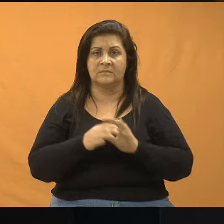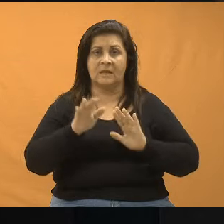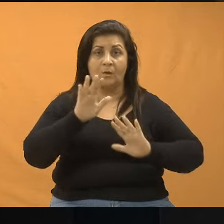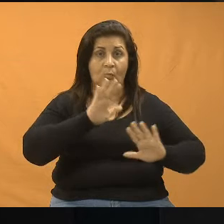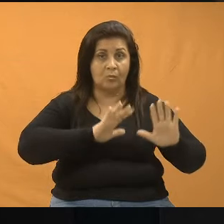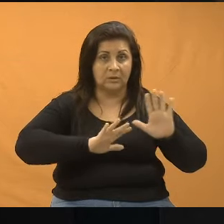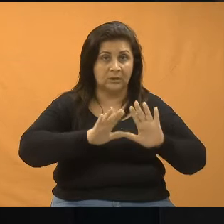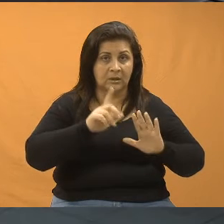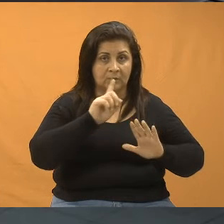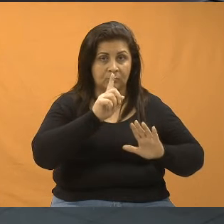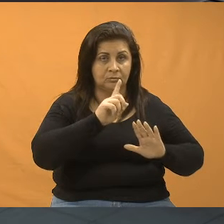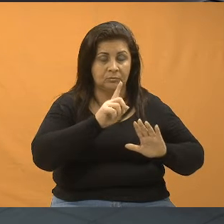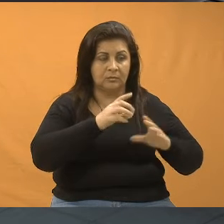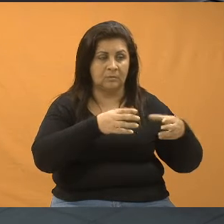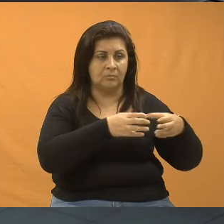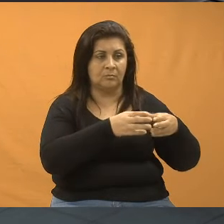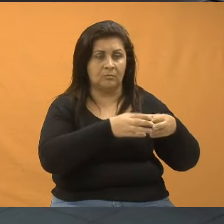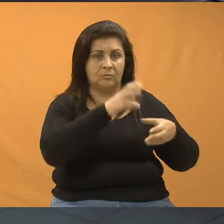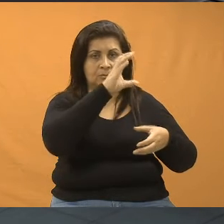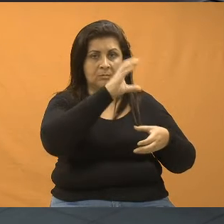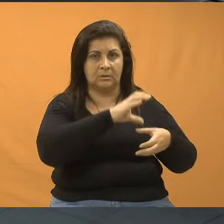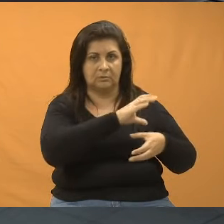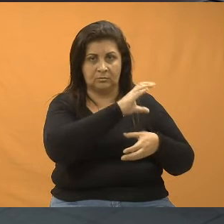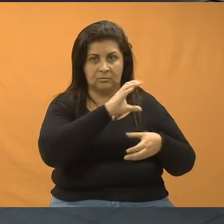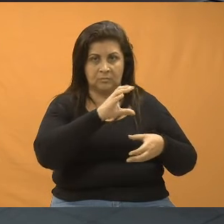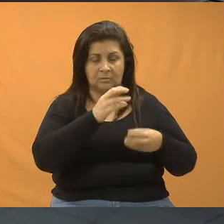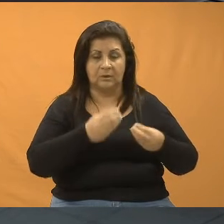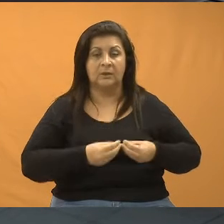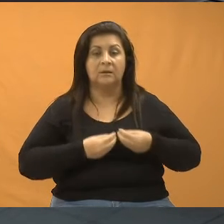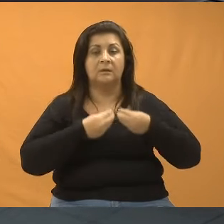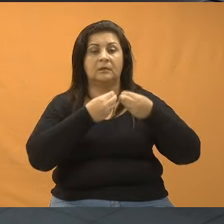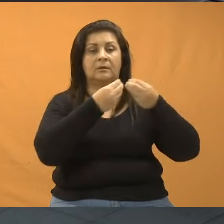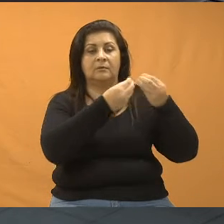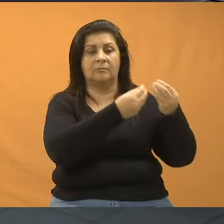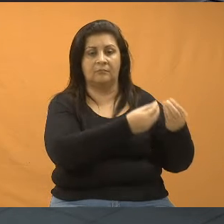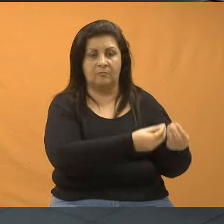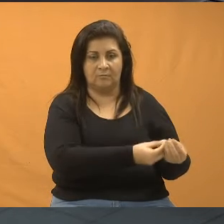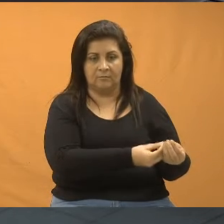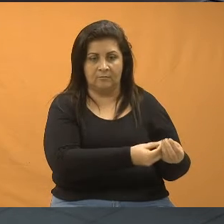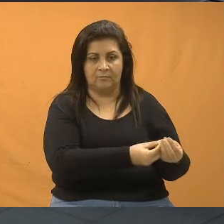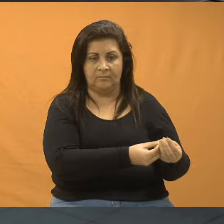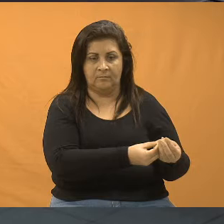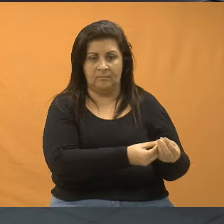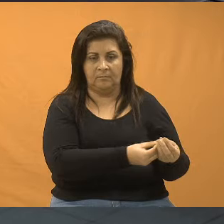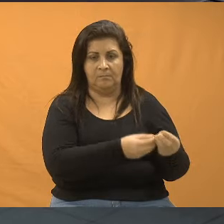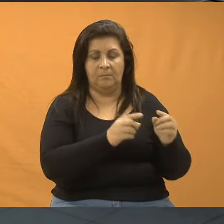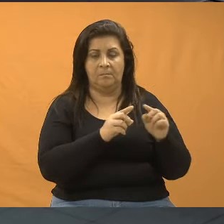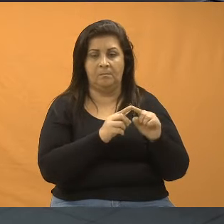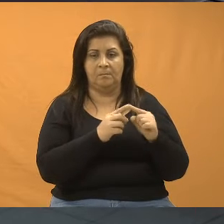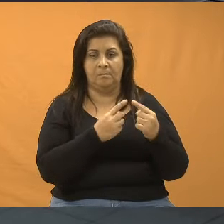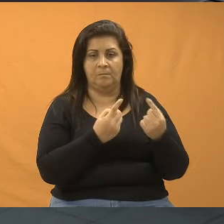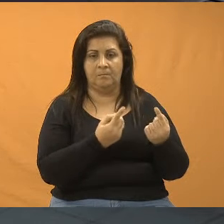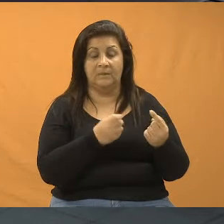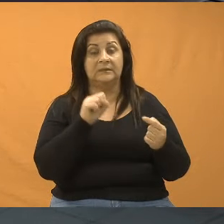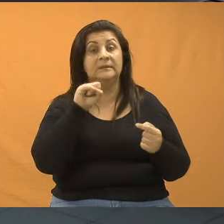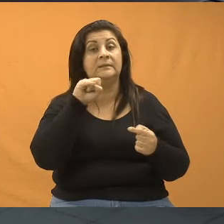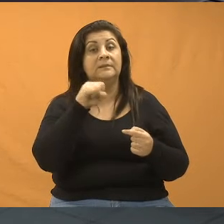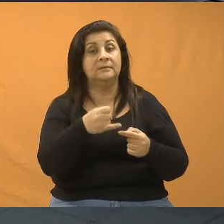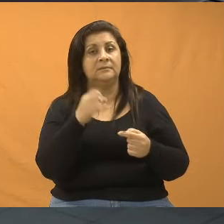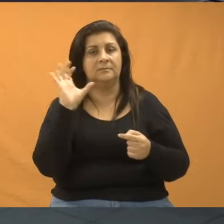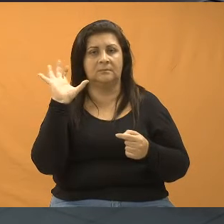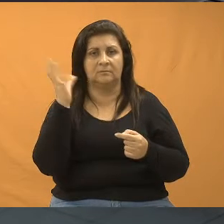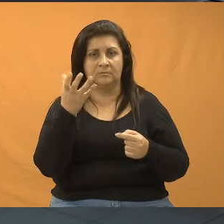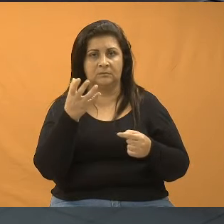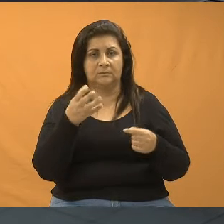Irmandade. A Irmandade será devolvido e ela passará a gestão, se isso for acontecer, para